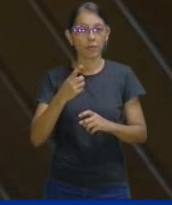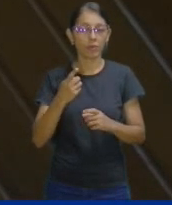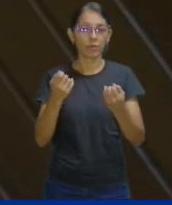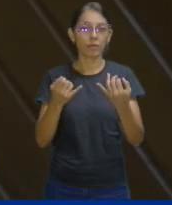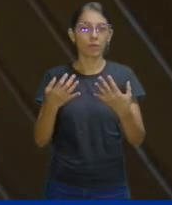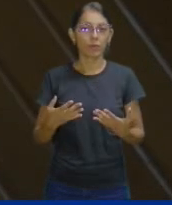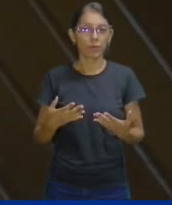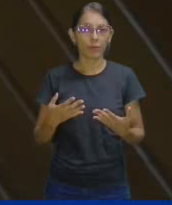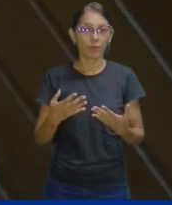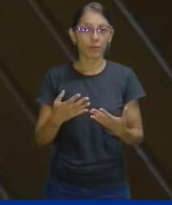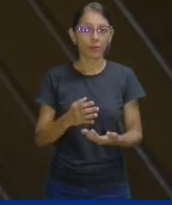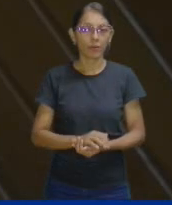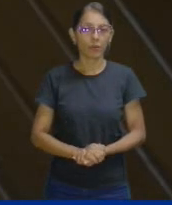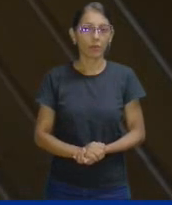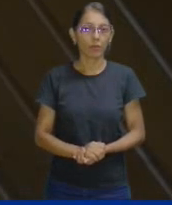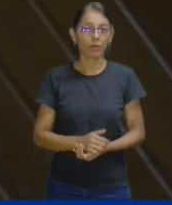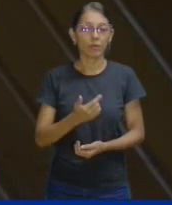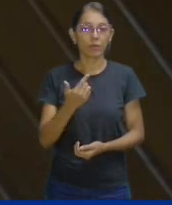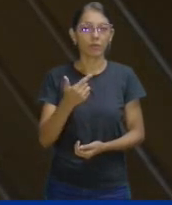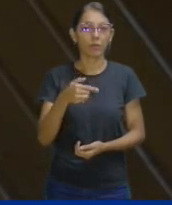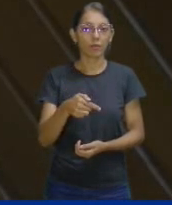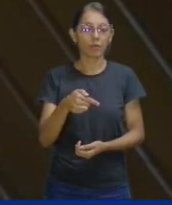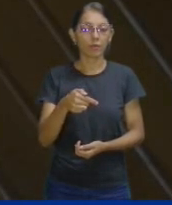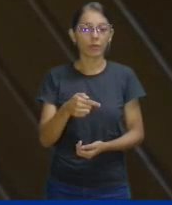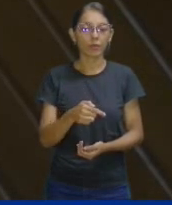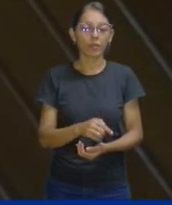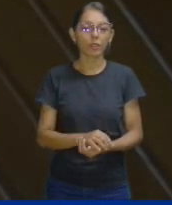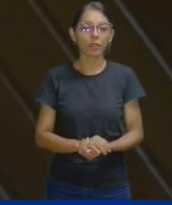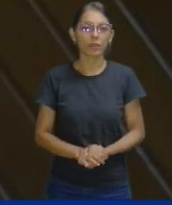23546 de 2017, assevera o seguinte.